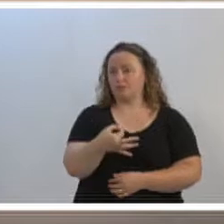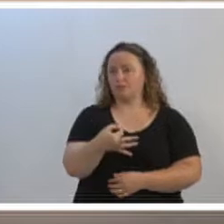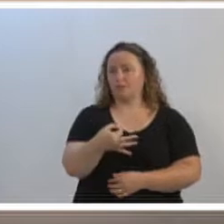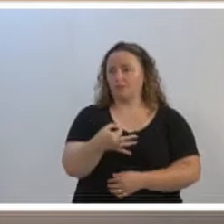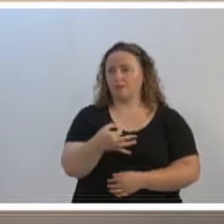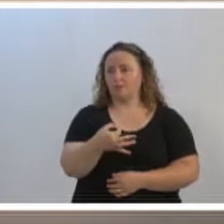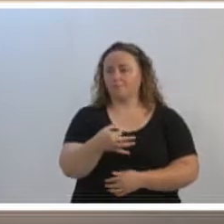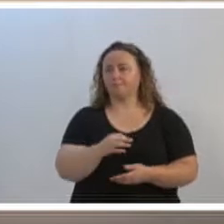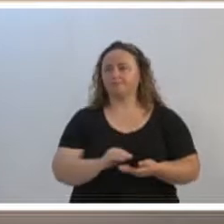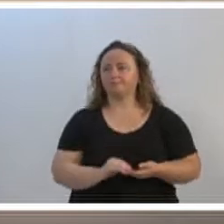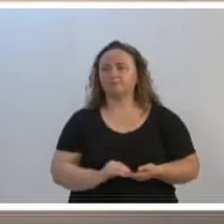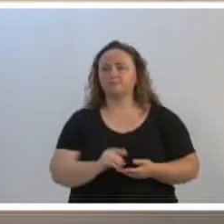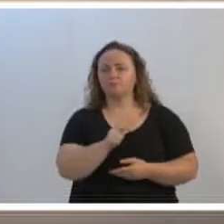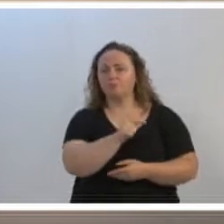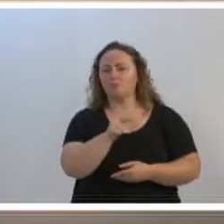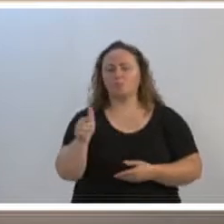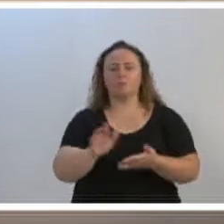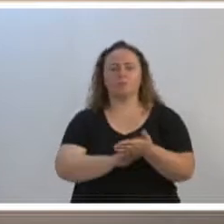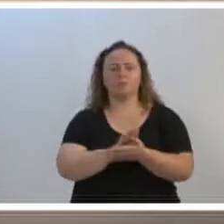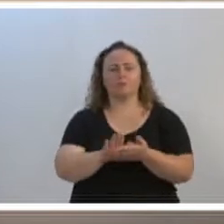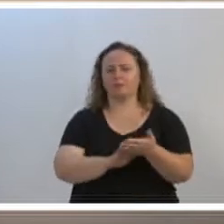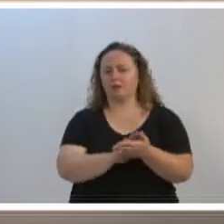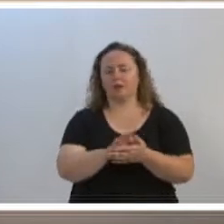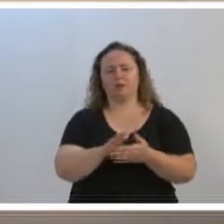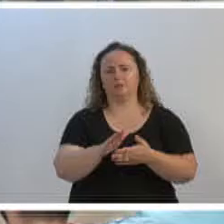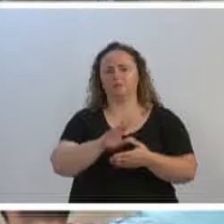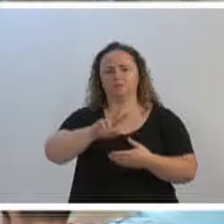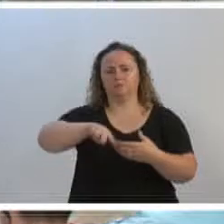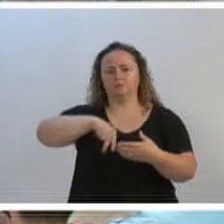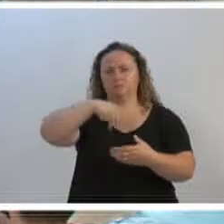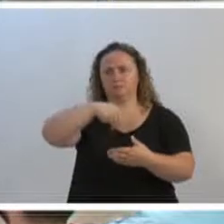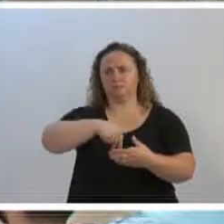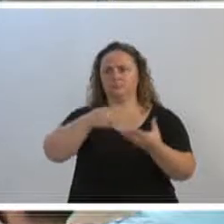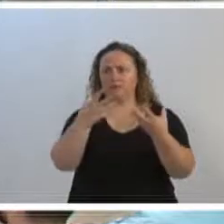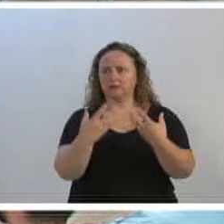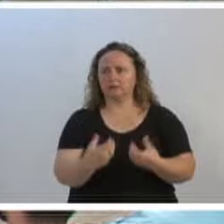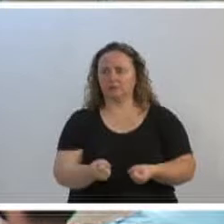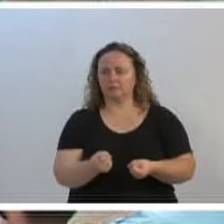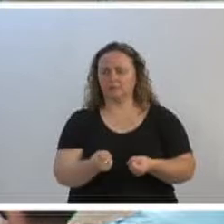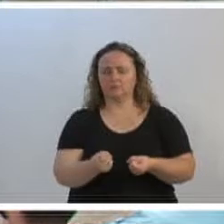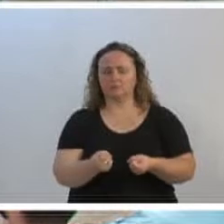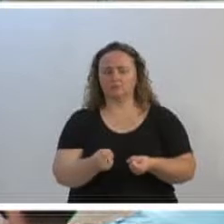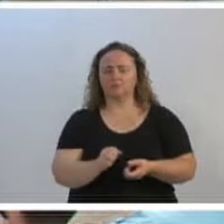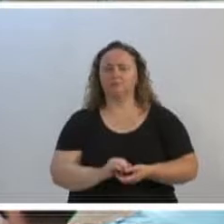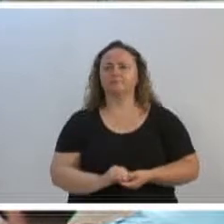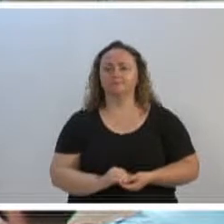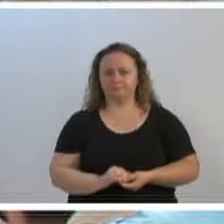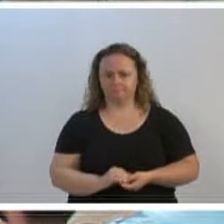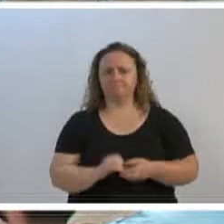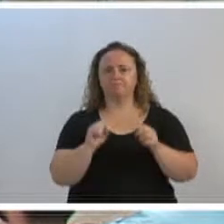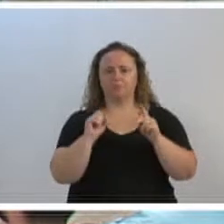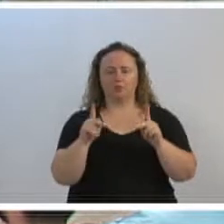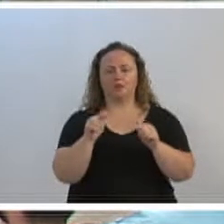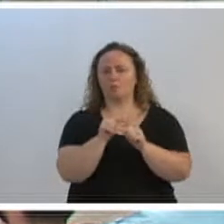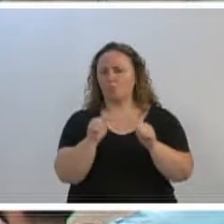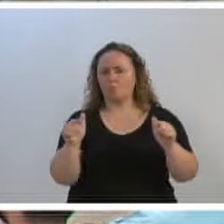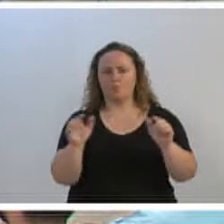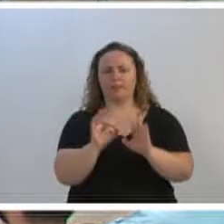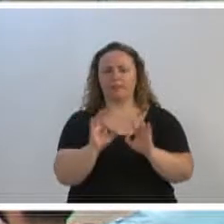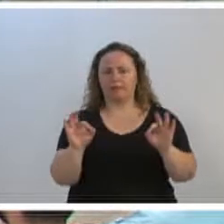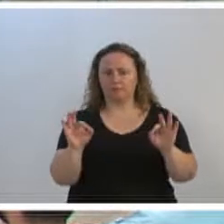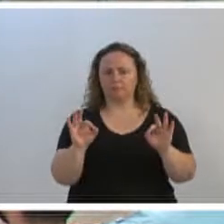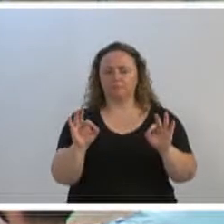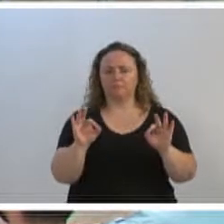e a mesa aqui é que não tenhamos fala. Favoráveis permaneçam como estão, contrários se manifestem. Ok, não teremos fala